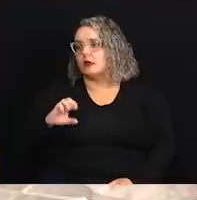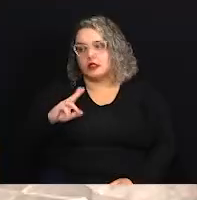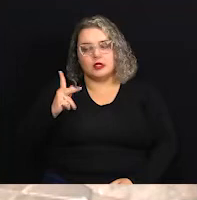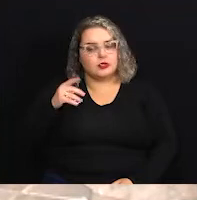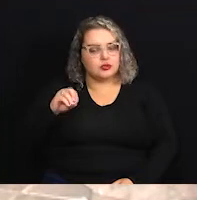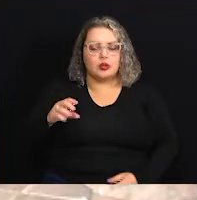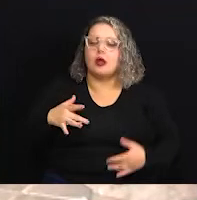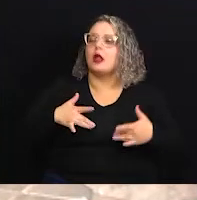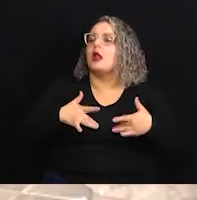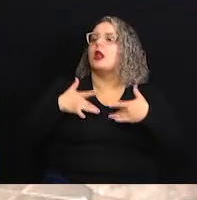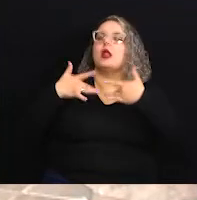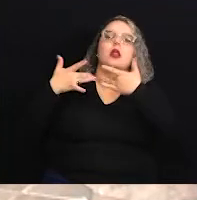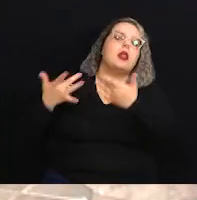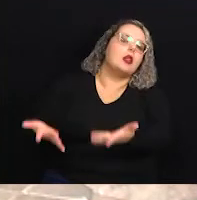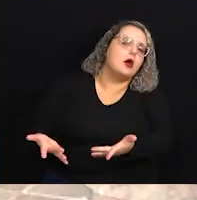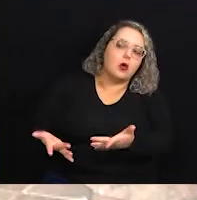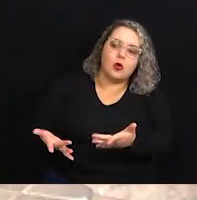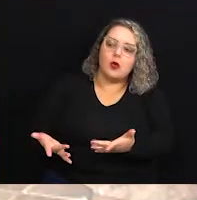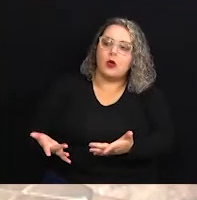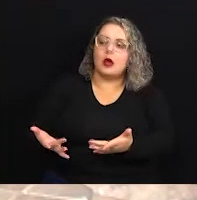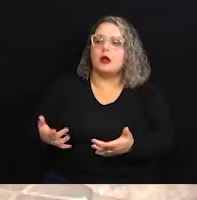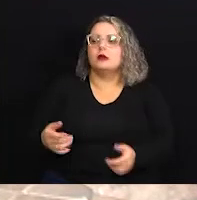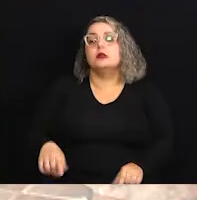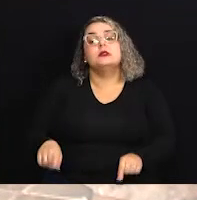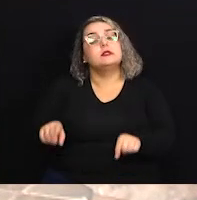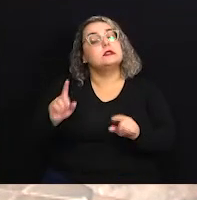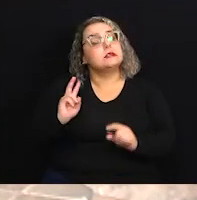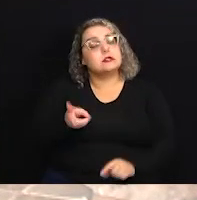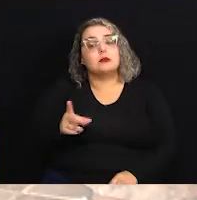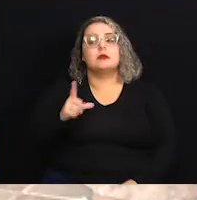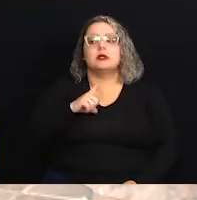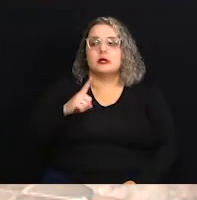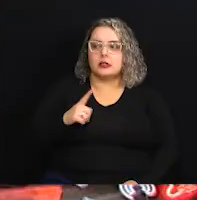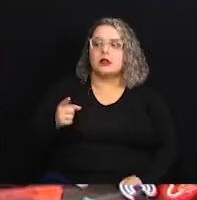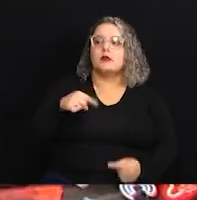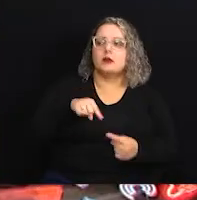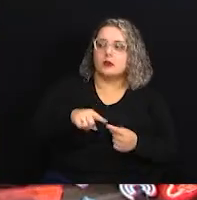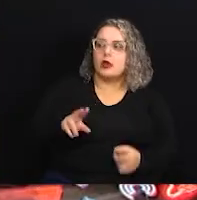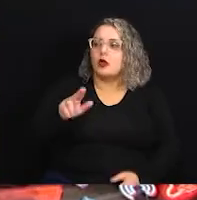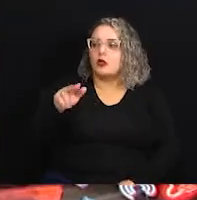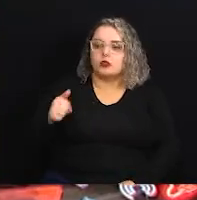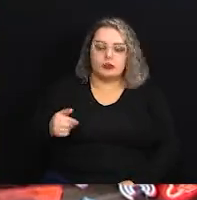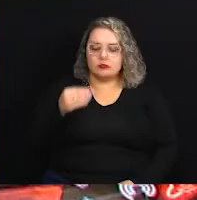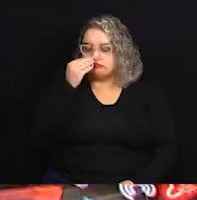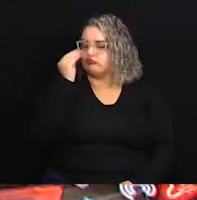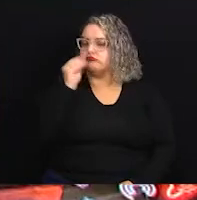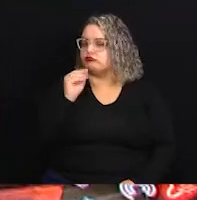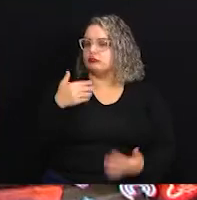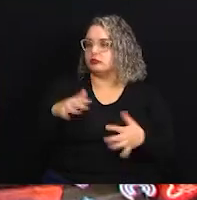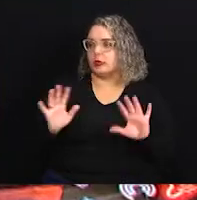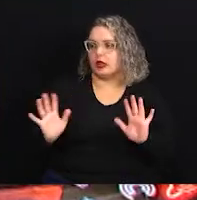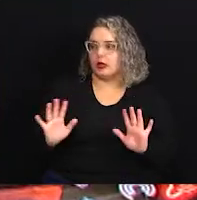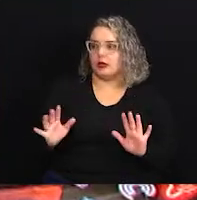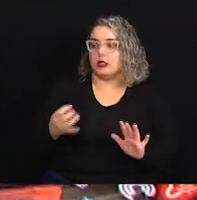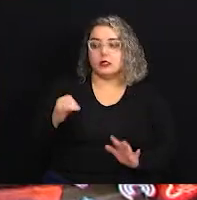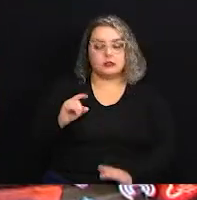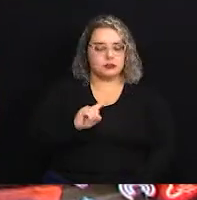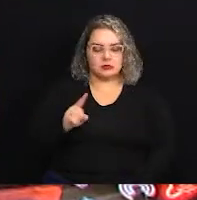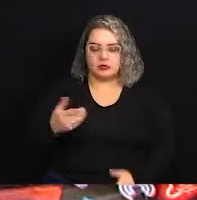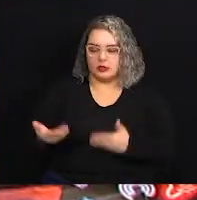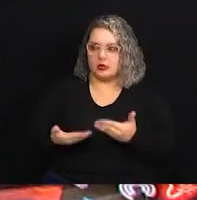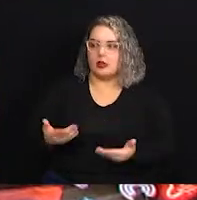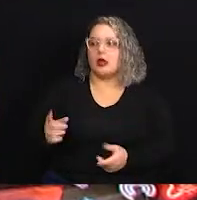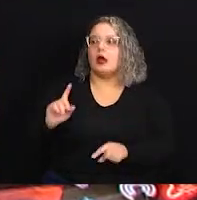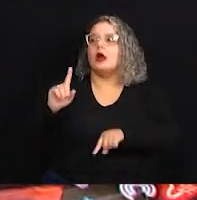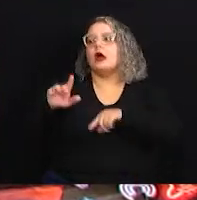gente também leva para doação. Então assim, sempre vai ter um fim para a peça, né? Nunca a gente vai descartar direto no lixo. Se não serve